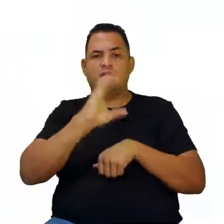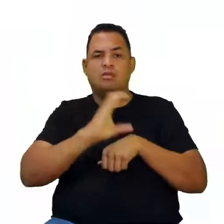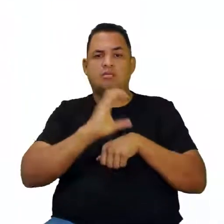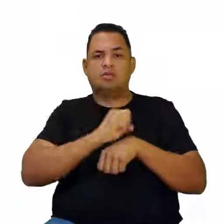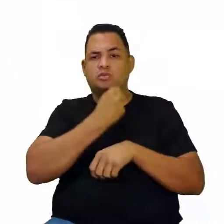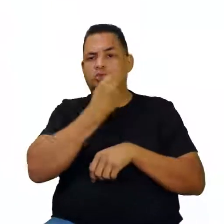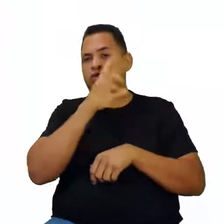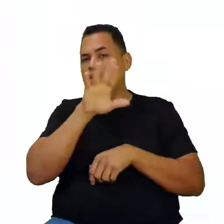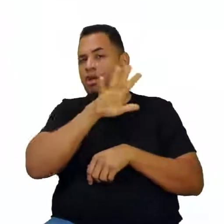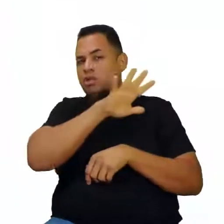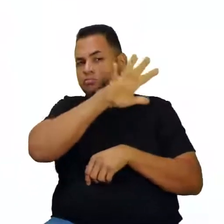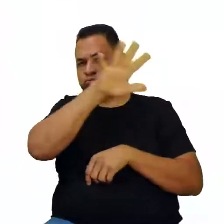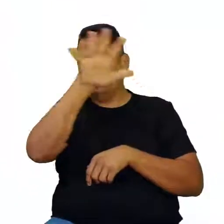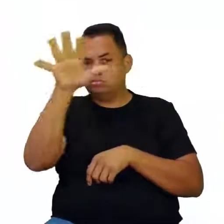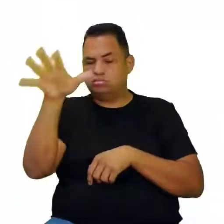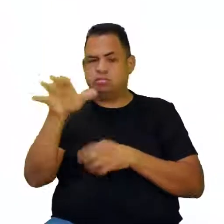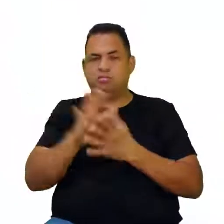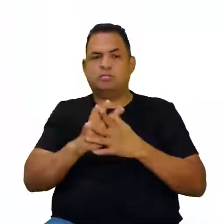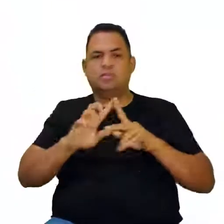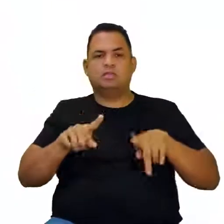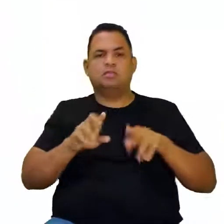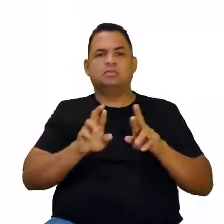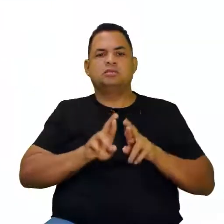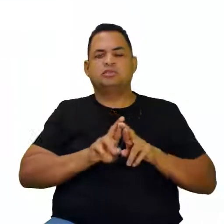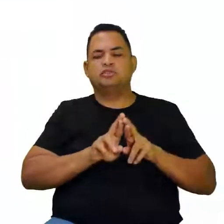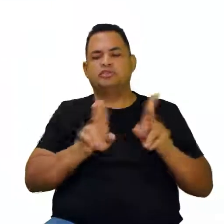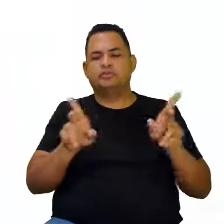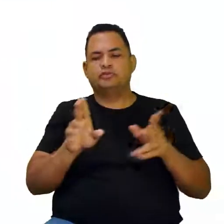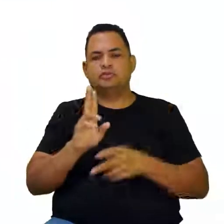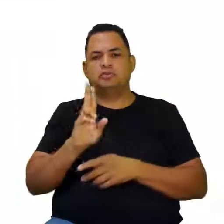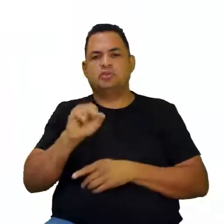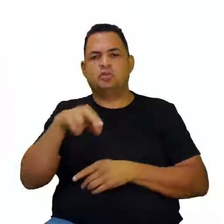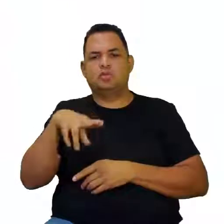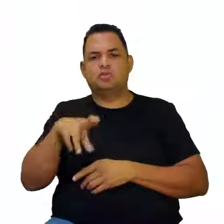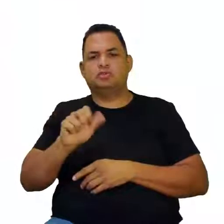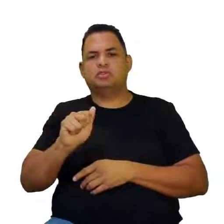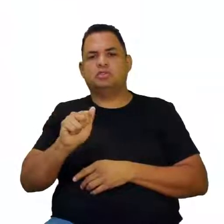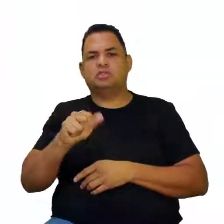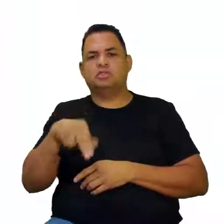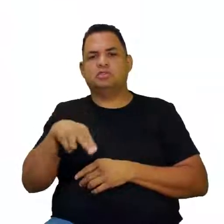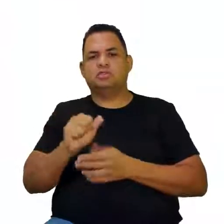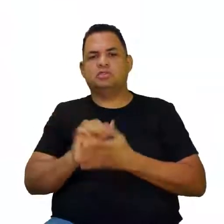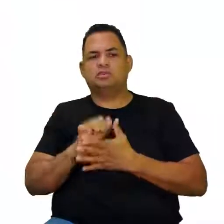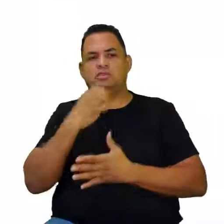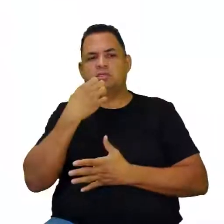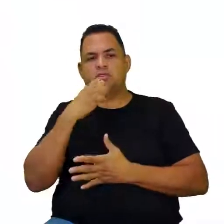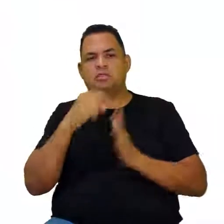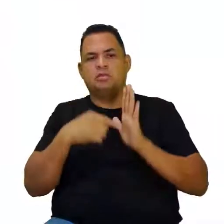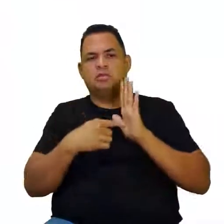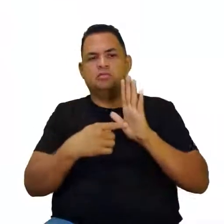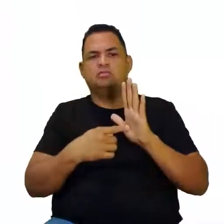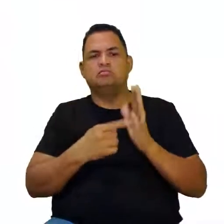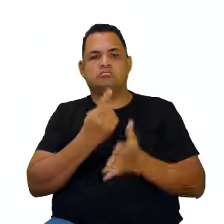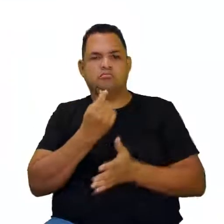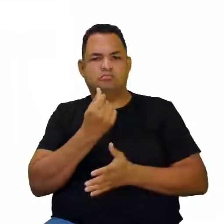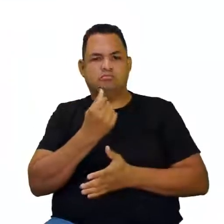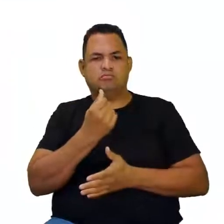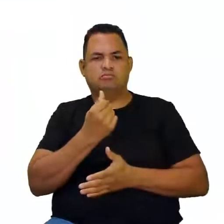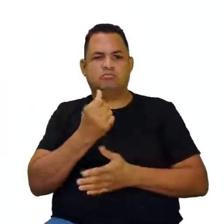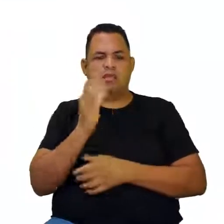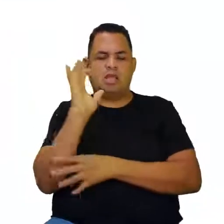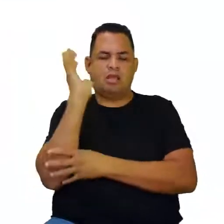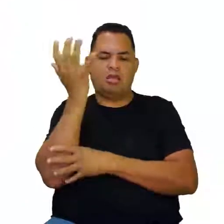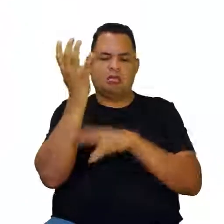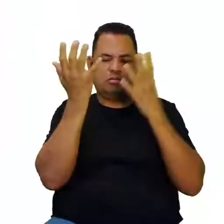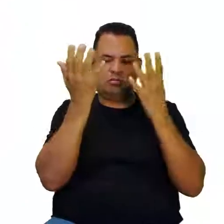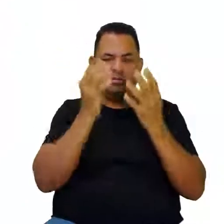atmosfera. Entretanto, diferentes usinas de energia apresentam custos